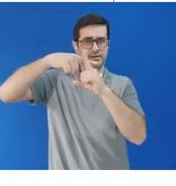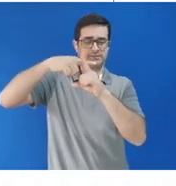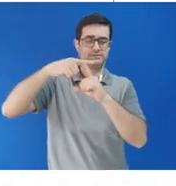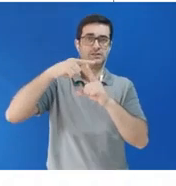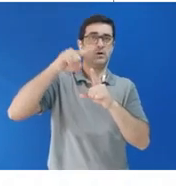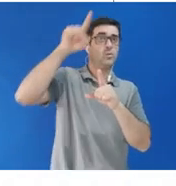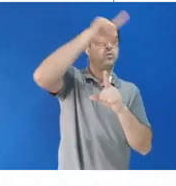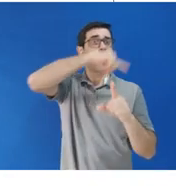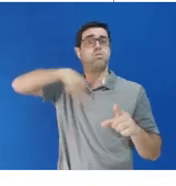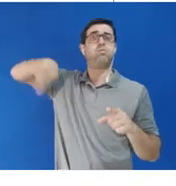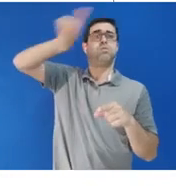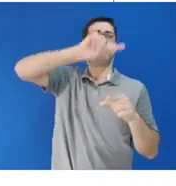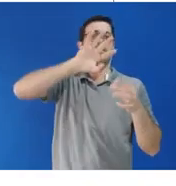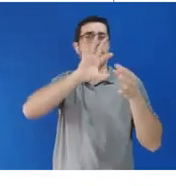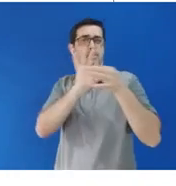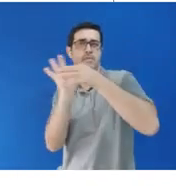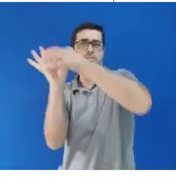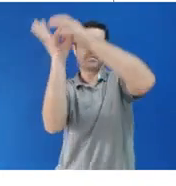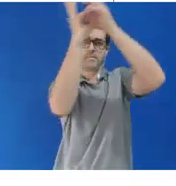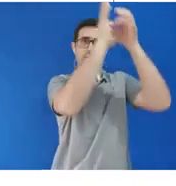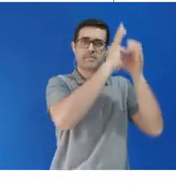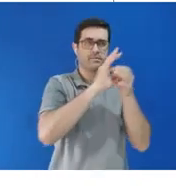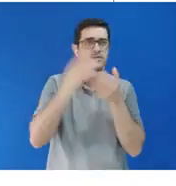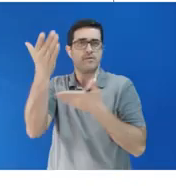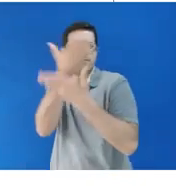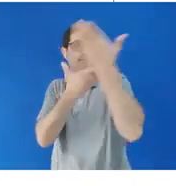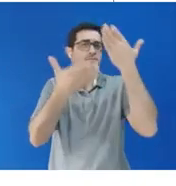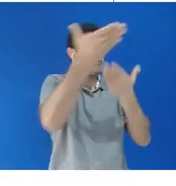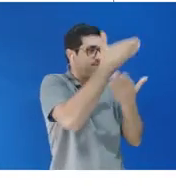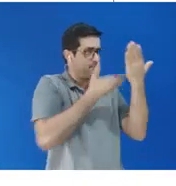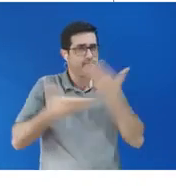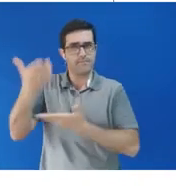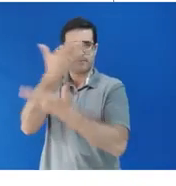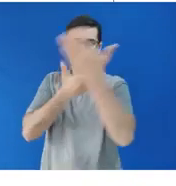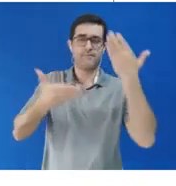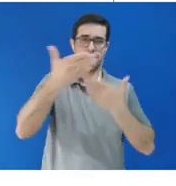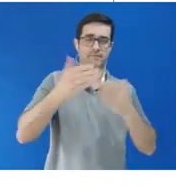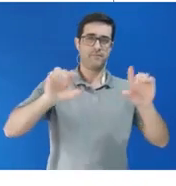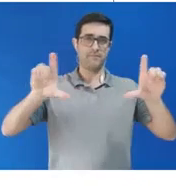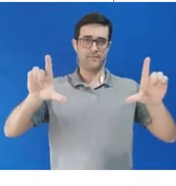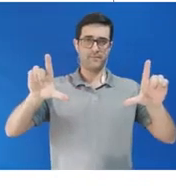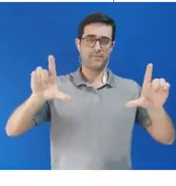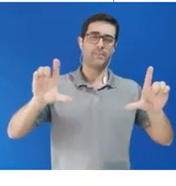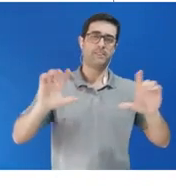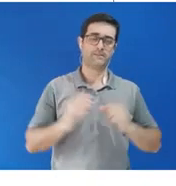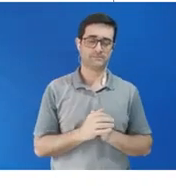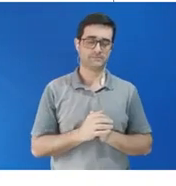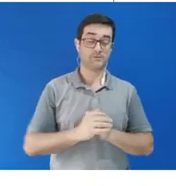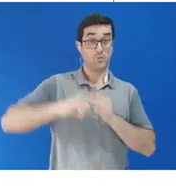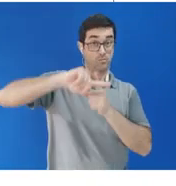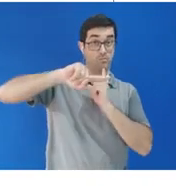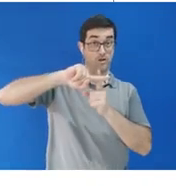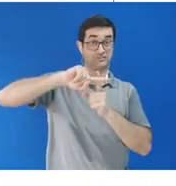está interagindo com todas as espécies que estão à sua volta. Quando é um cátion,